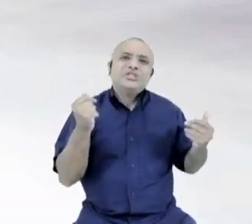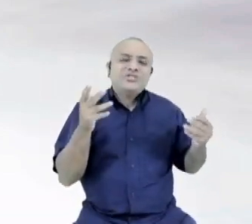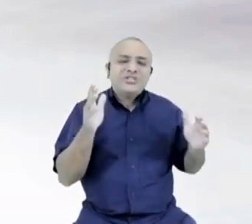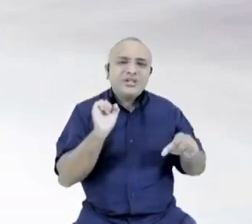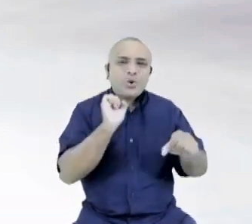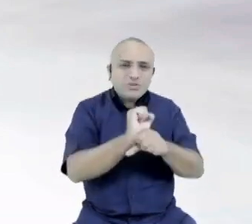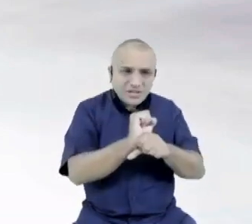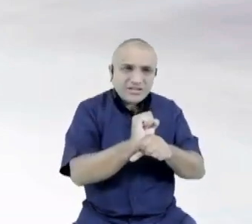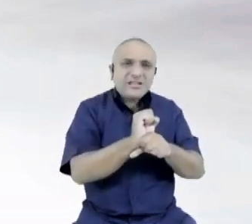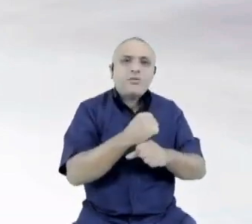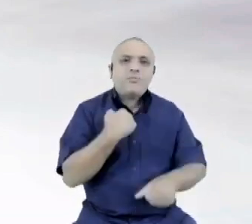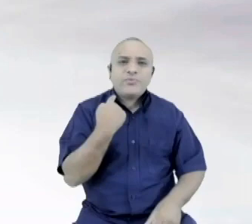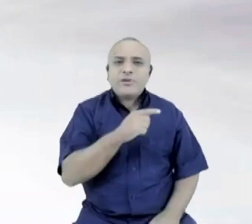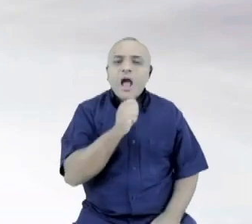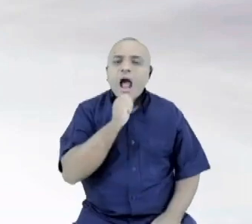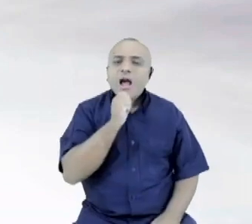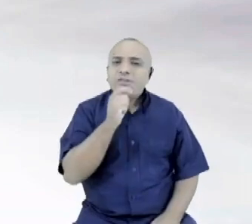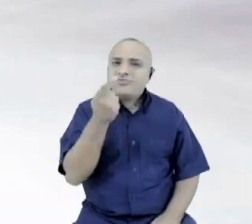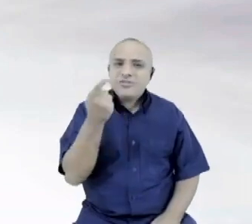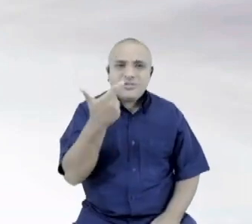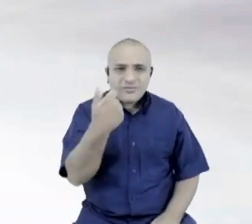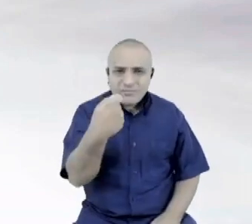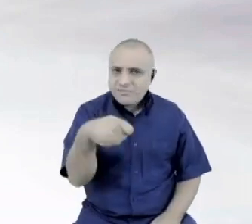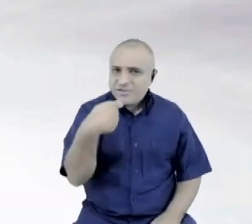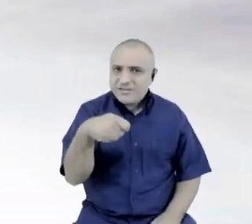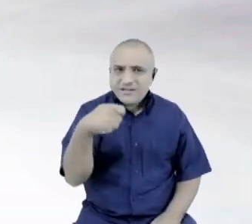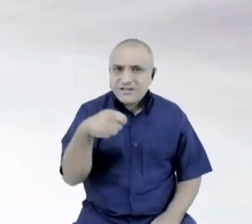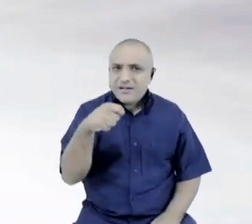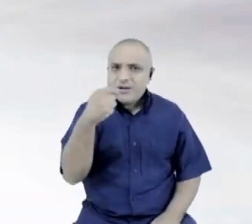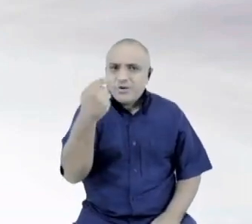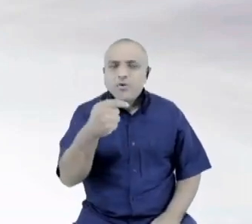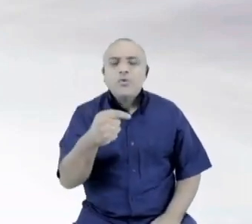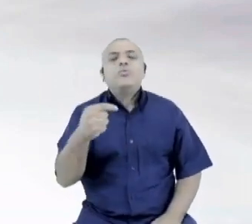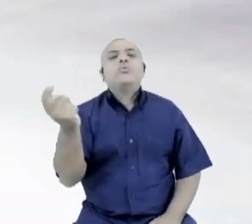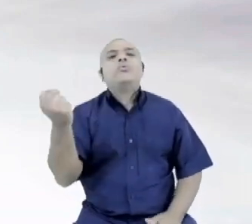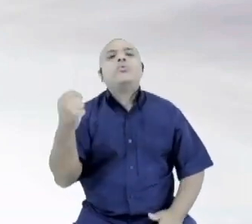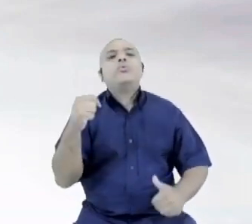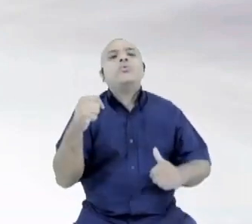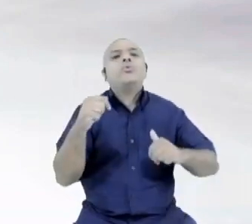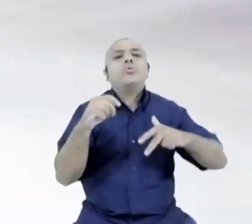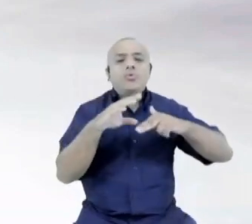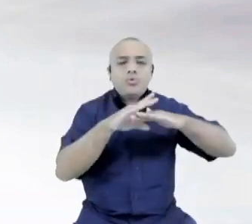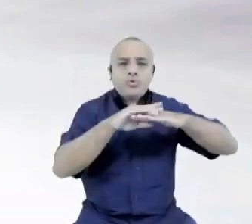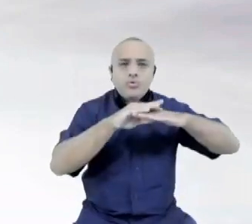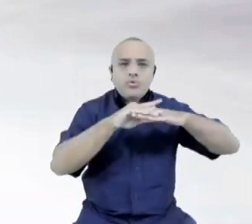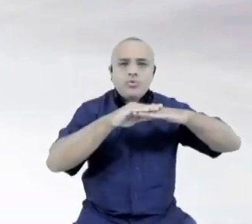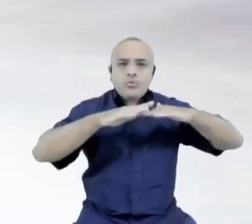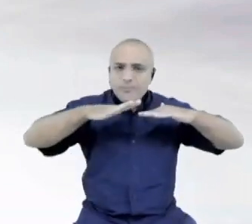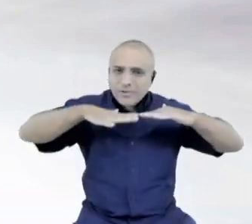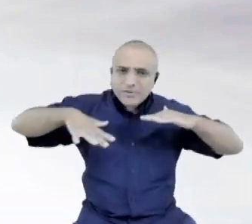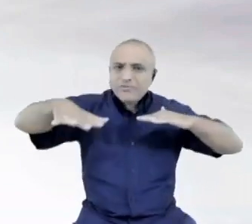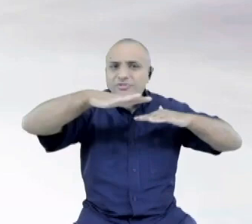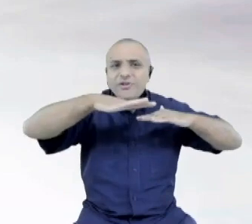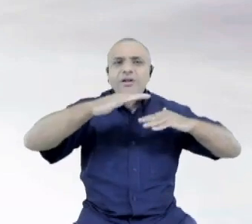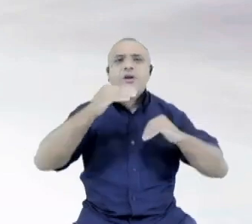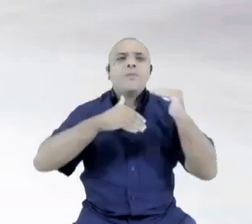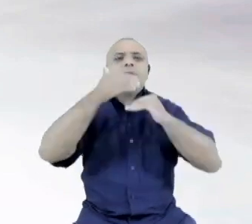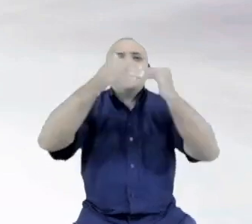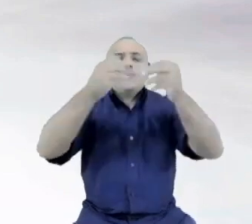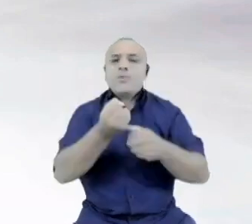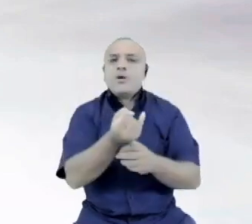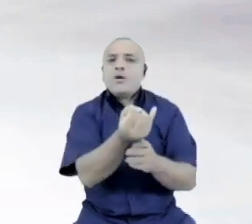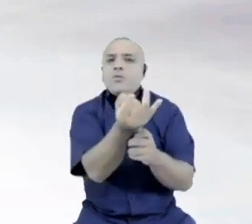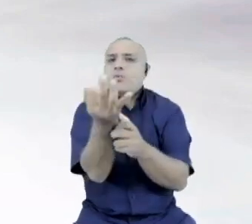congelação, né? Onde a gente não precisaria ter um dos patologistas e talvez a gente pudesse promover uma maior quantidade